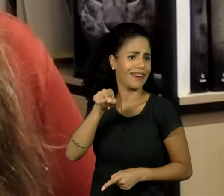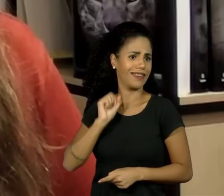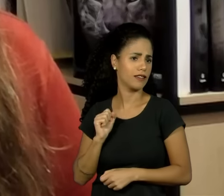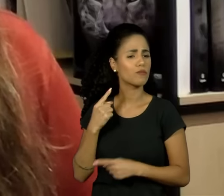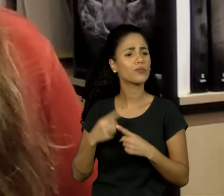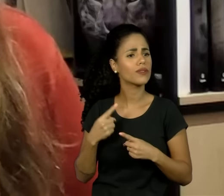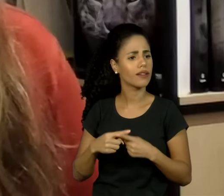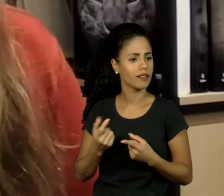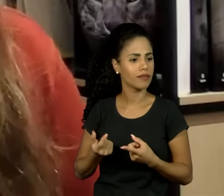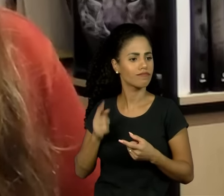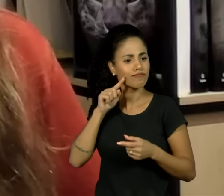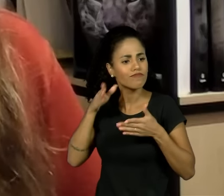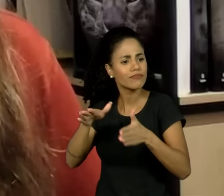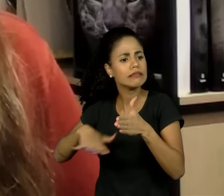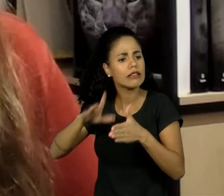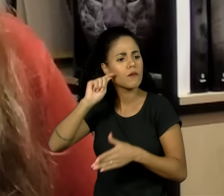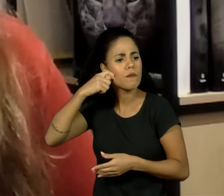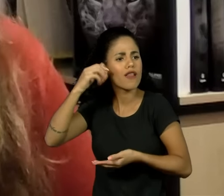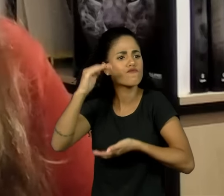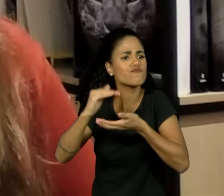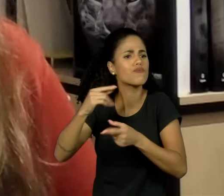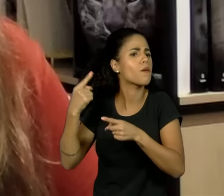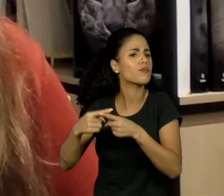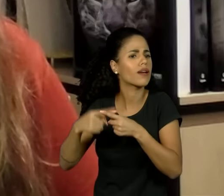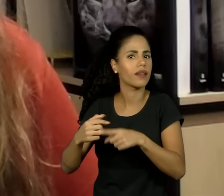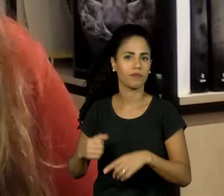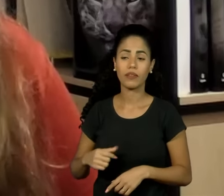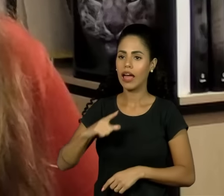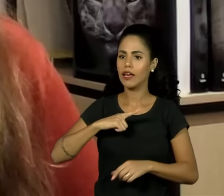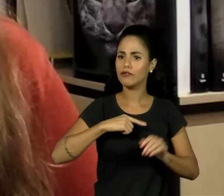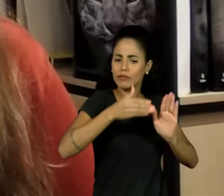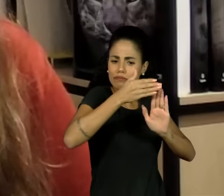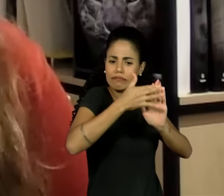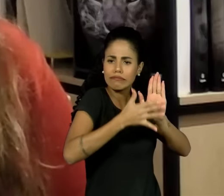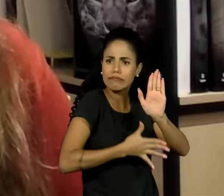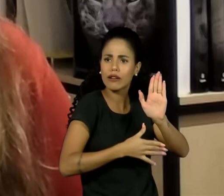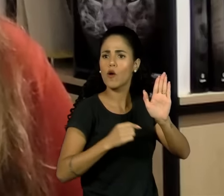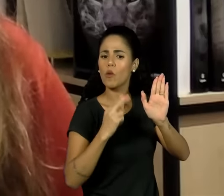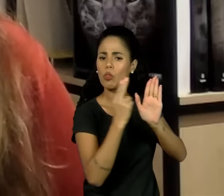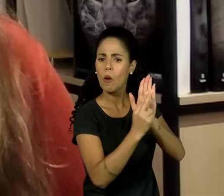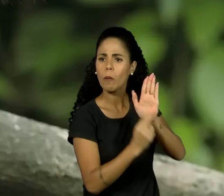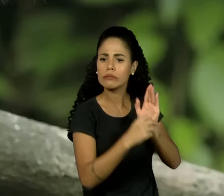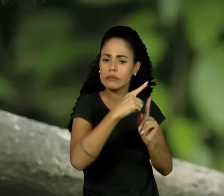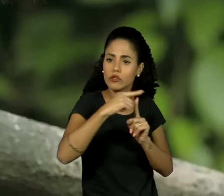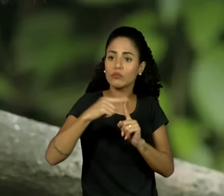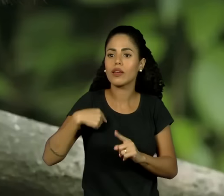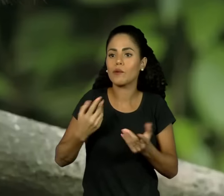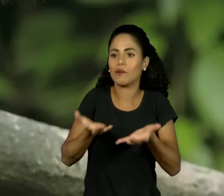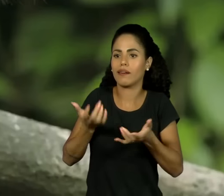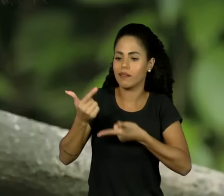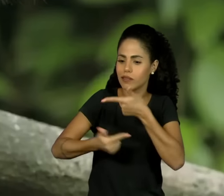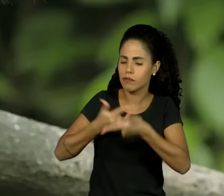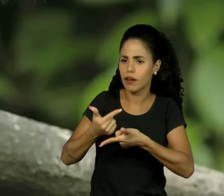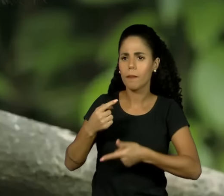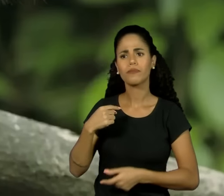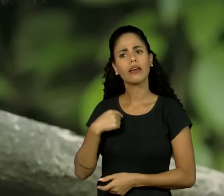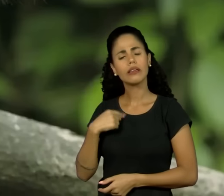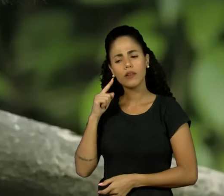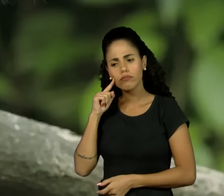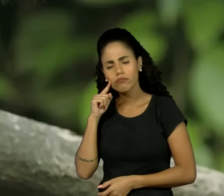eu era mais nova, né, depois que eu me formei, eu tinha uma lista de espécies que eu gostaria de trabalhar. E acabou que quando eu fui